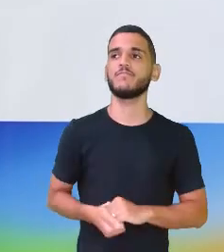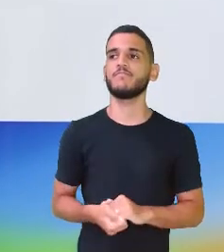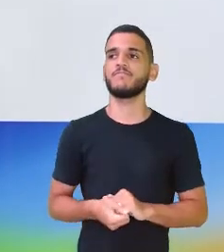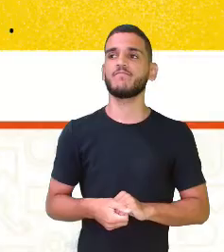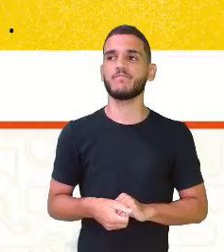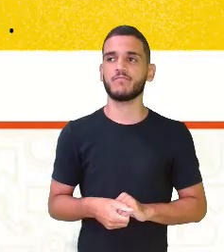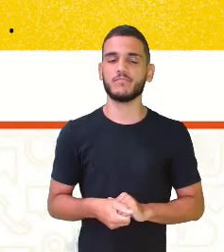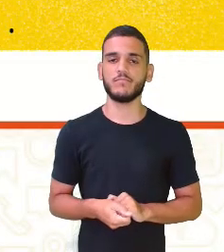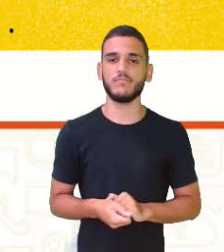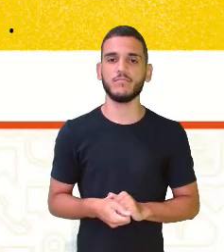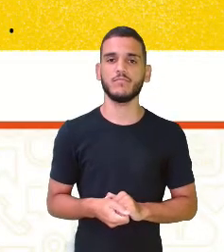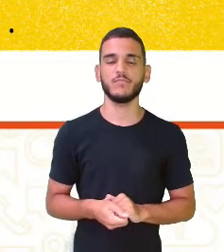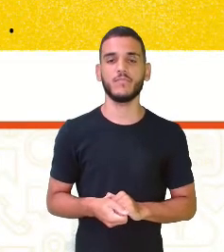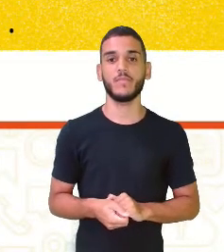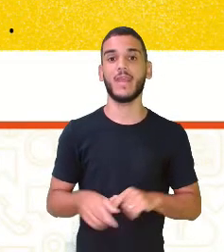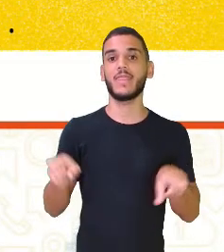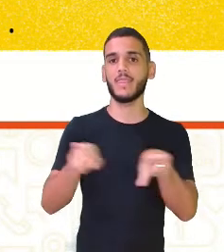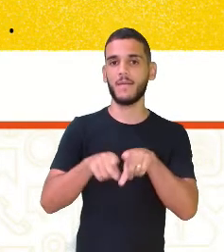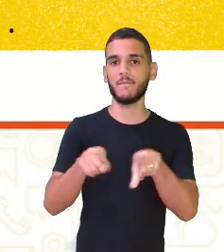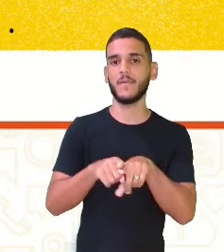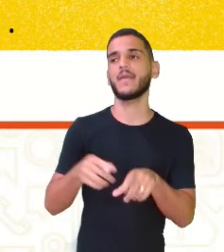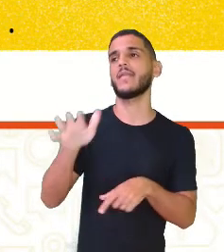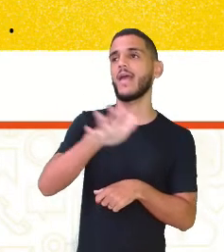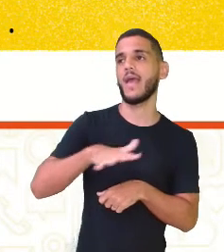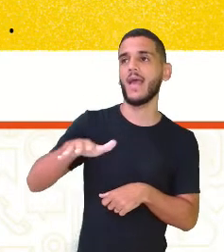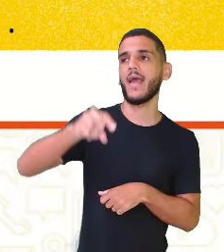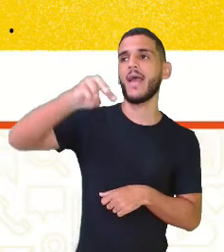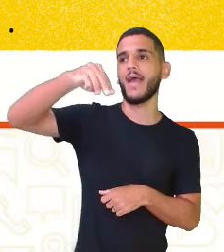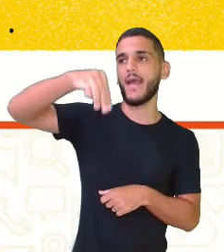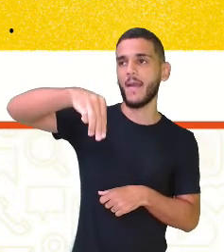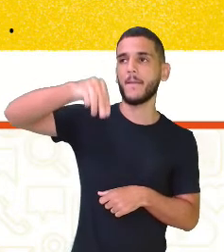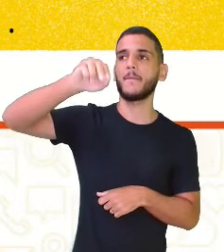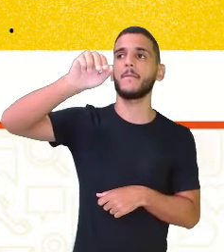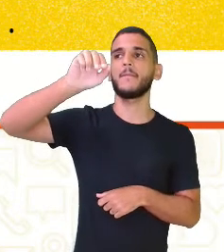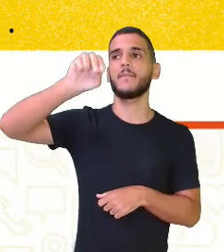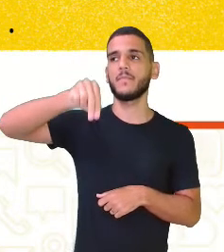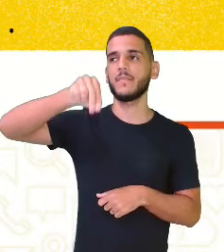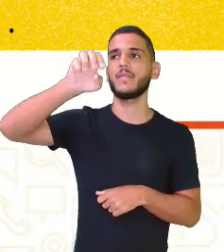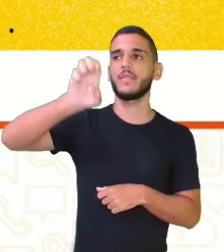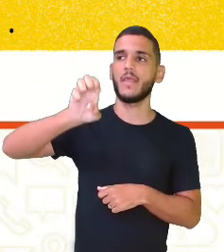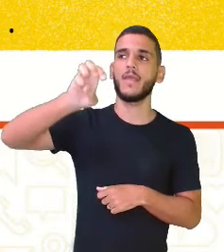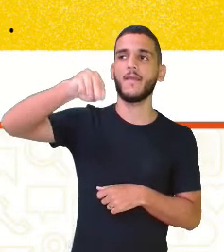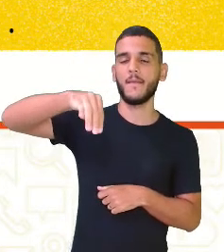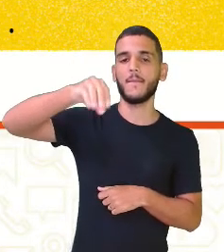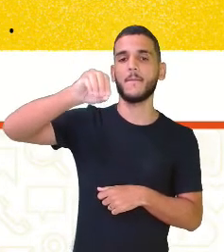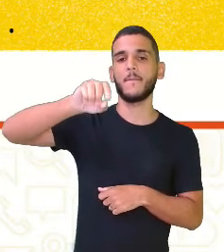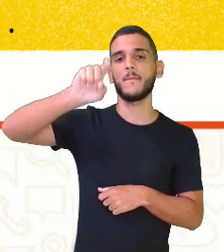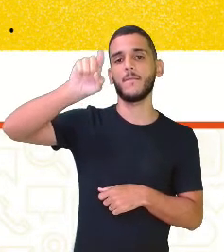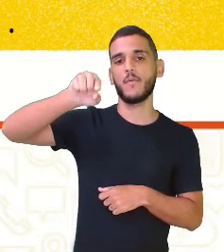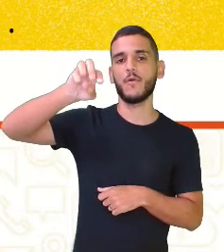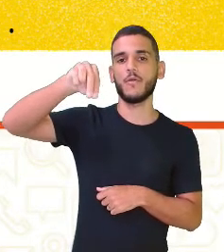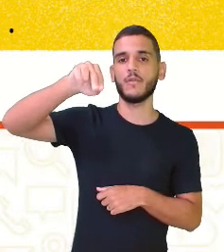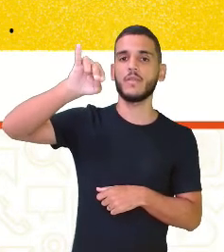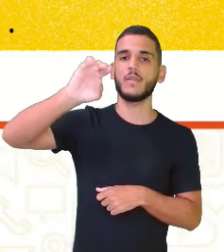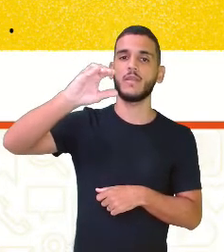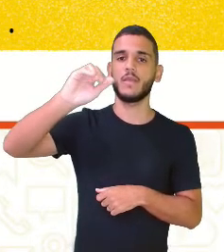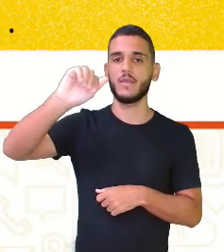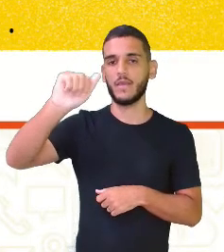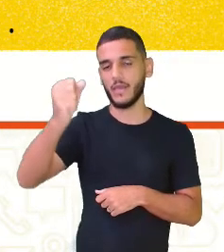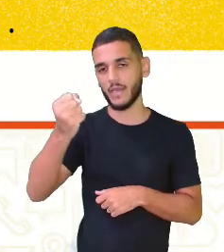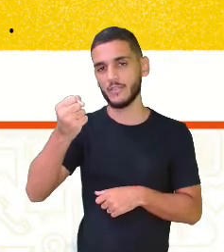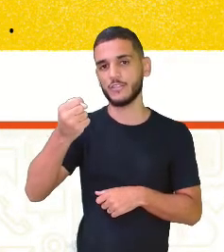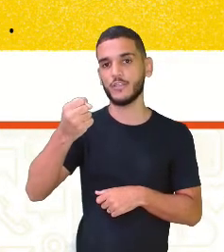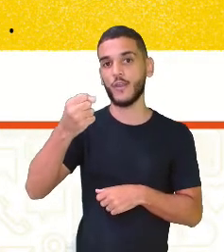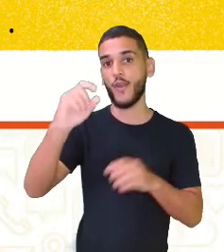Então, a gente tem as áreas mnemônicas, que estão diretamente ligadas ao desenvolvimento da memória. E aí